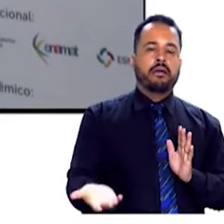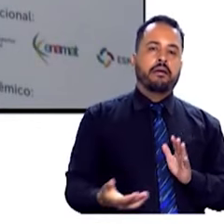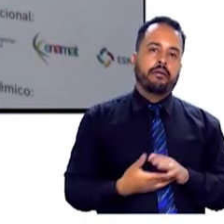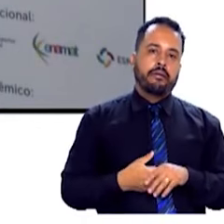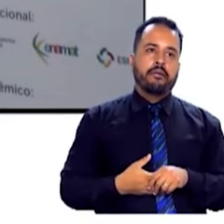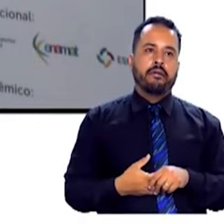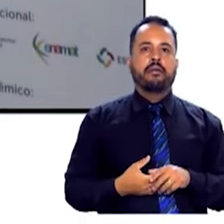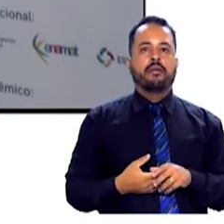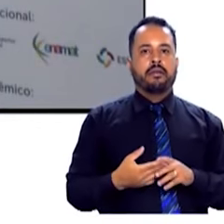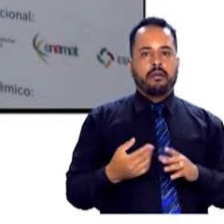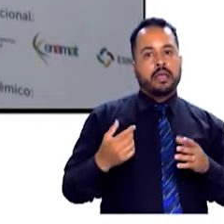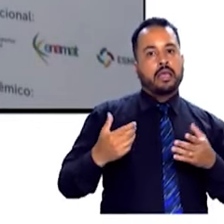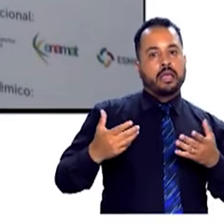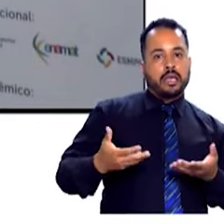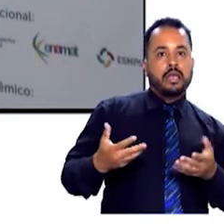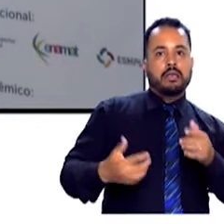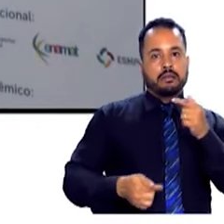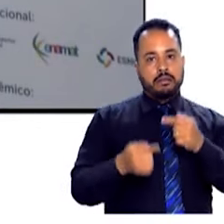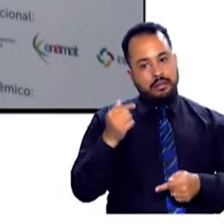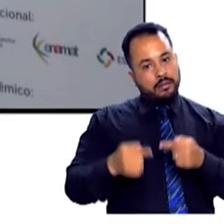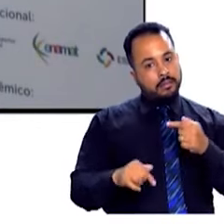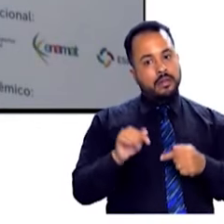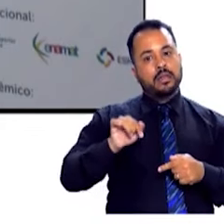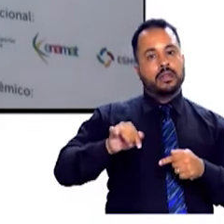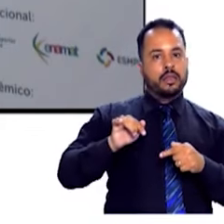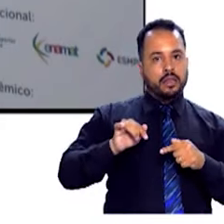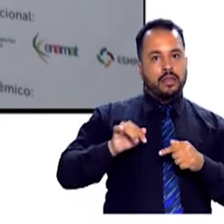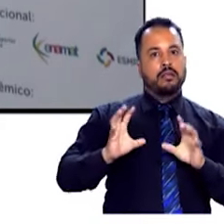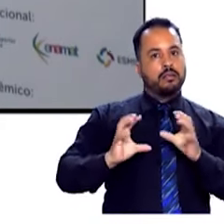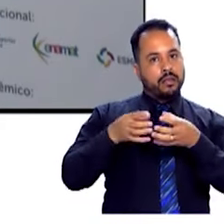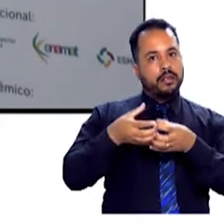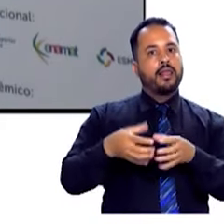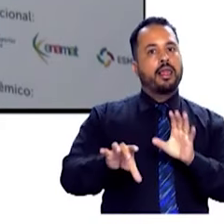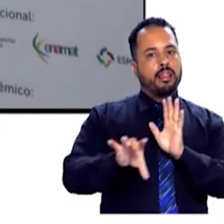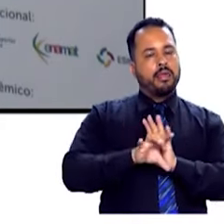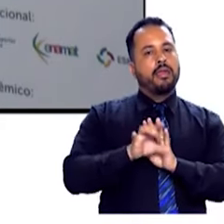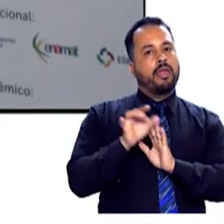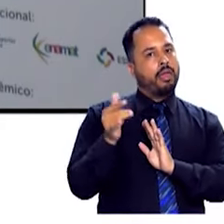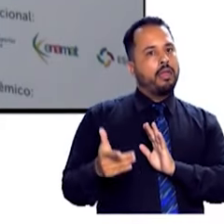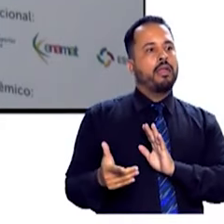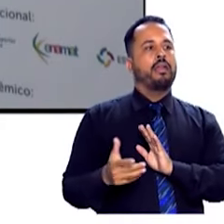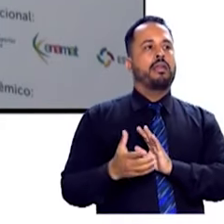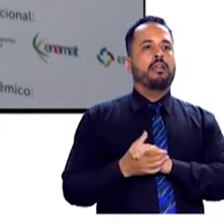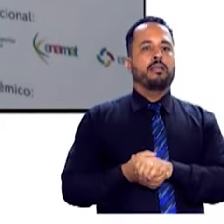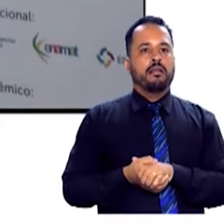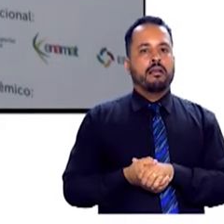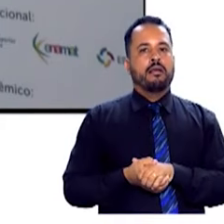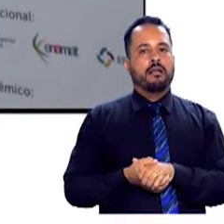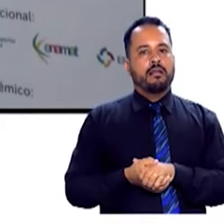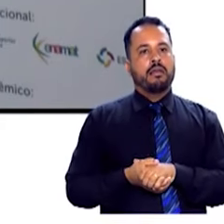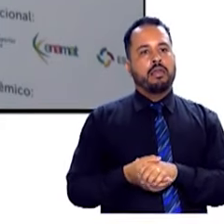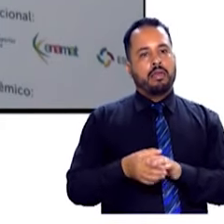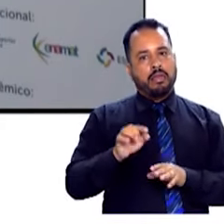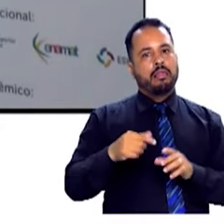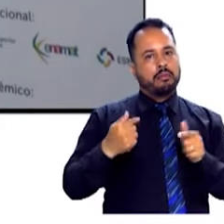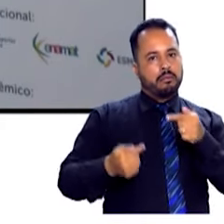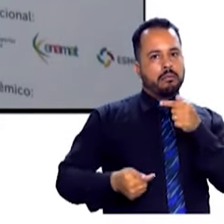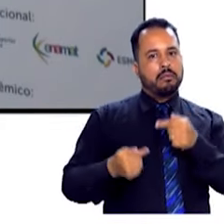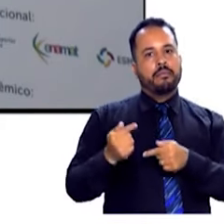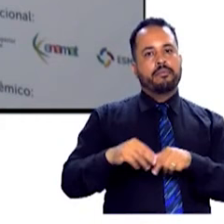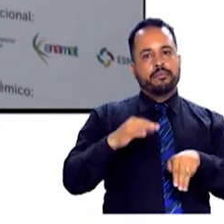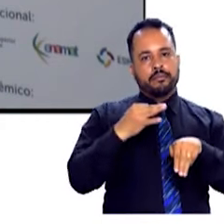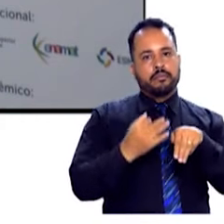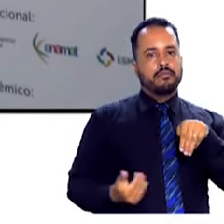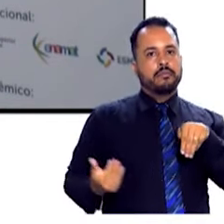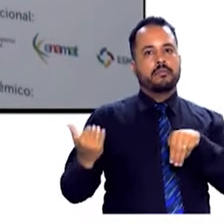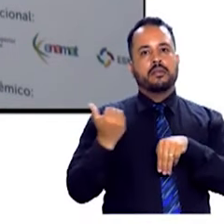e vai querer debater Com certeza espere que isso aí é de lei eh o ministro Benjamim é um um especialista em